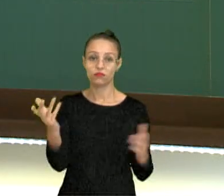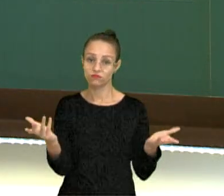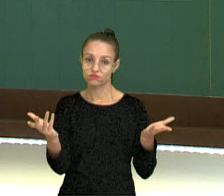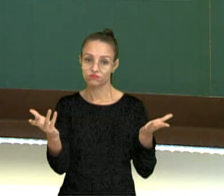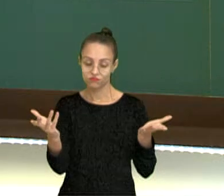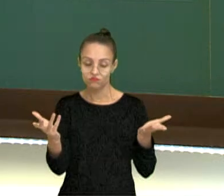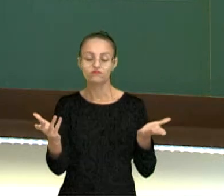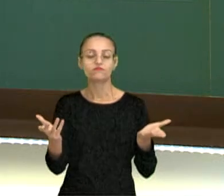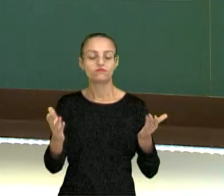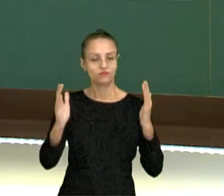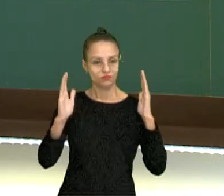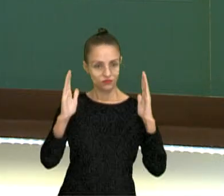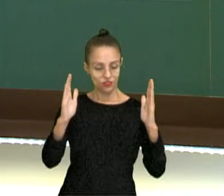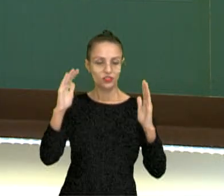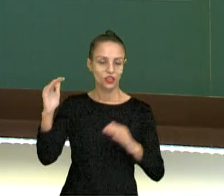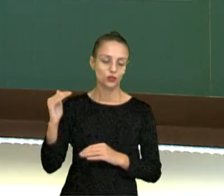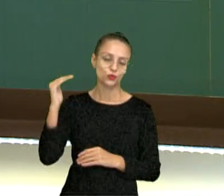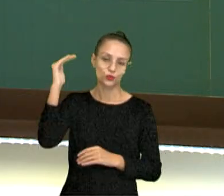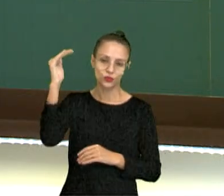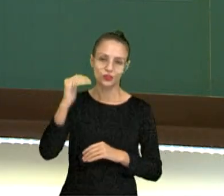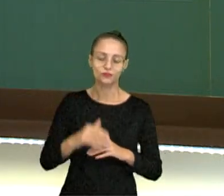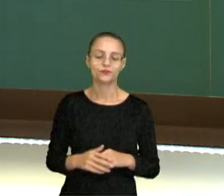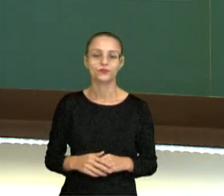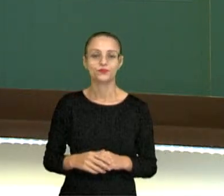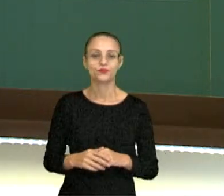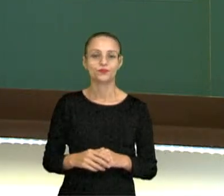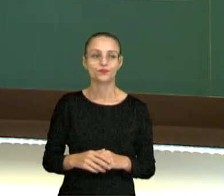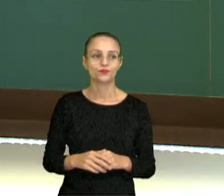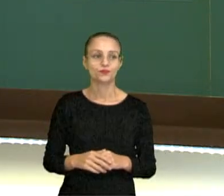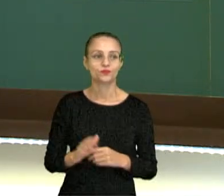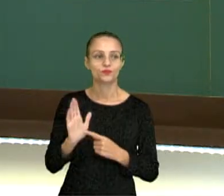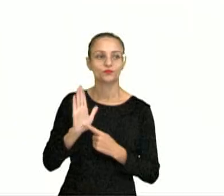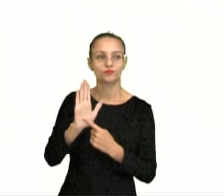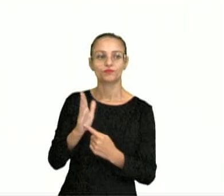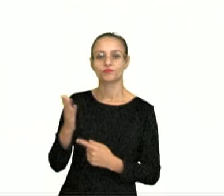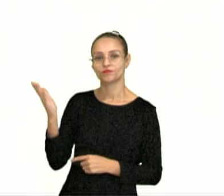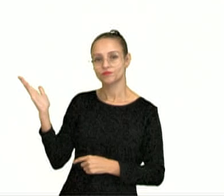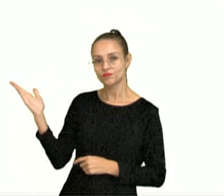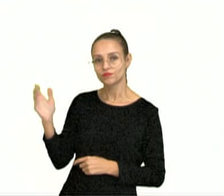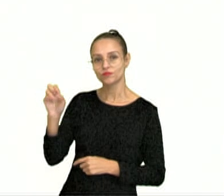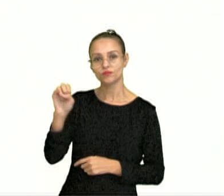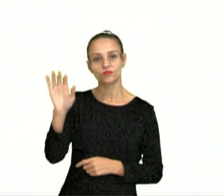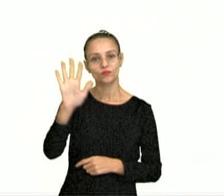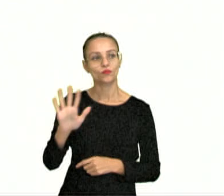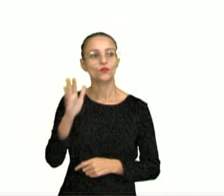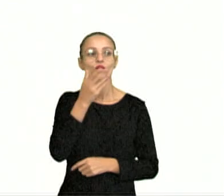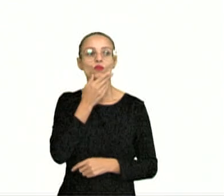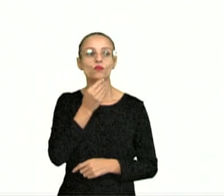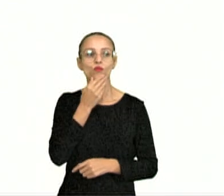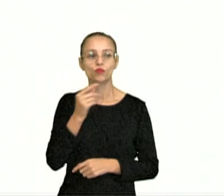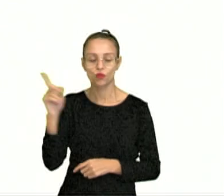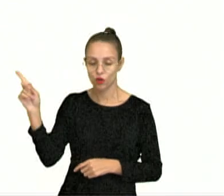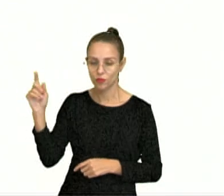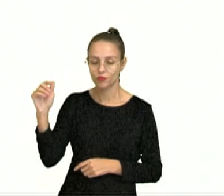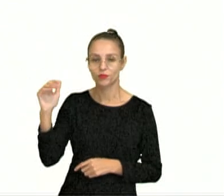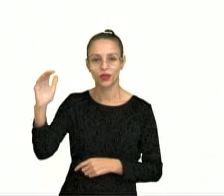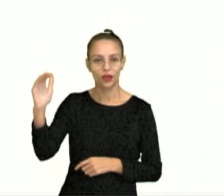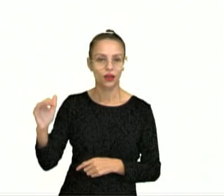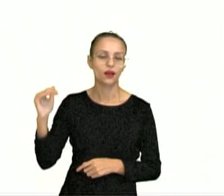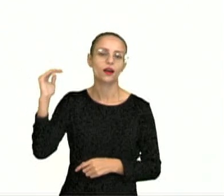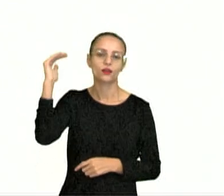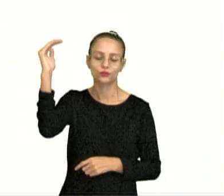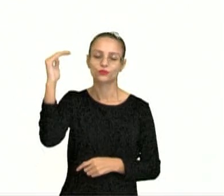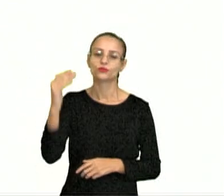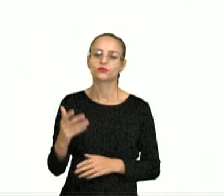Então ainda está na fase adulta. Aqui eu trago para vocês uma imagem, né, então, de um homem na fase adulta. Então a gente